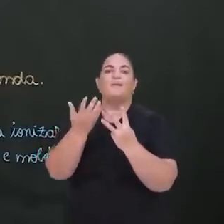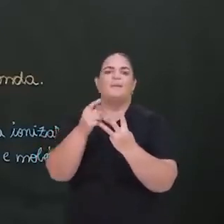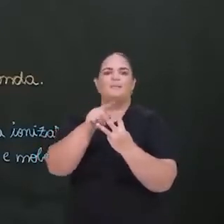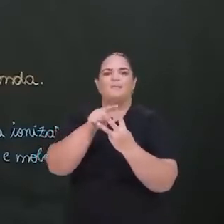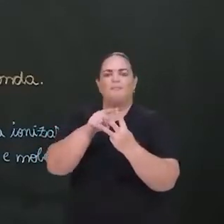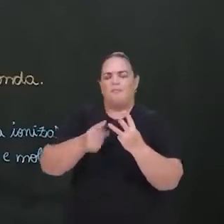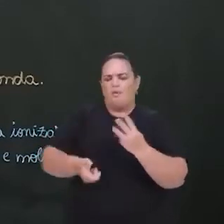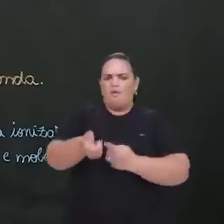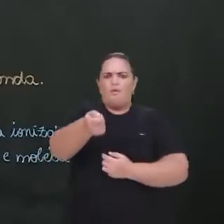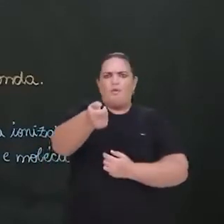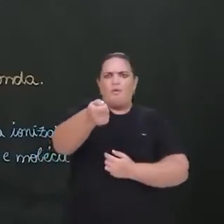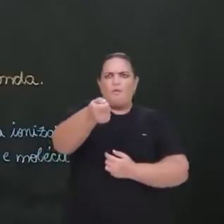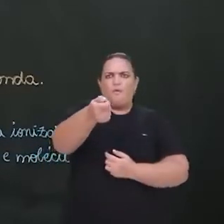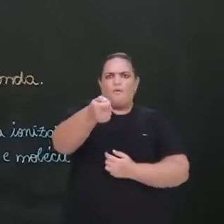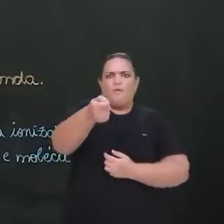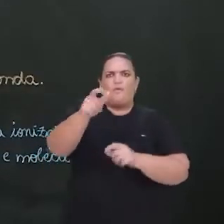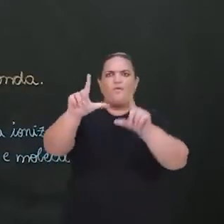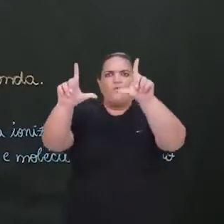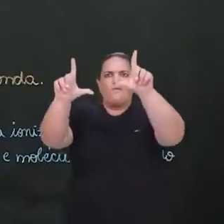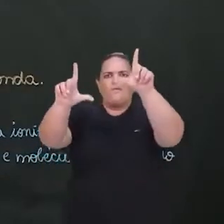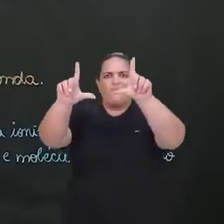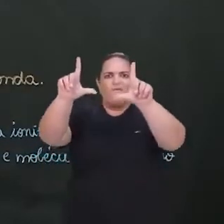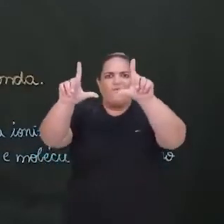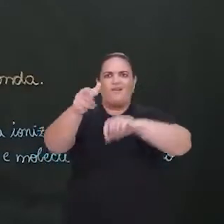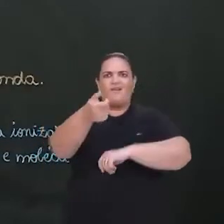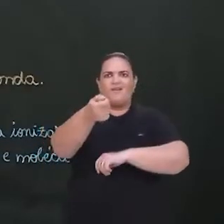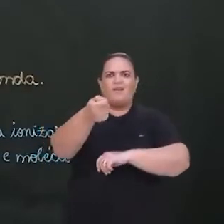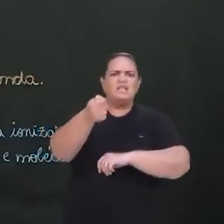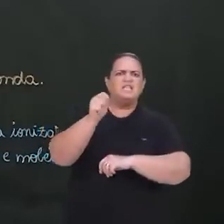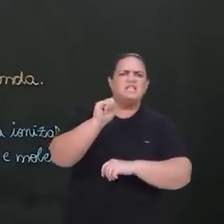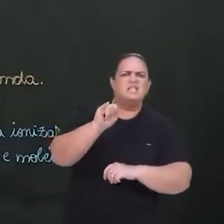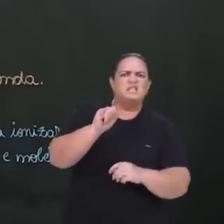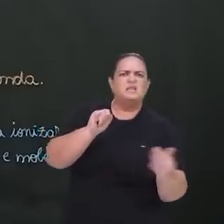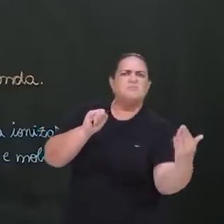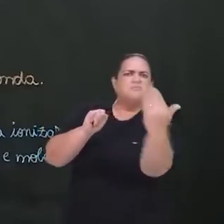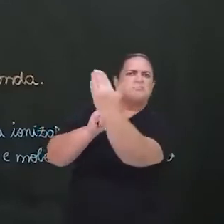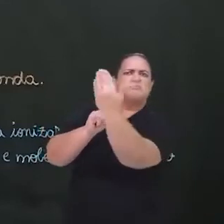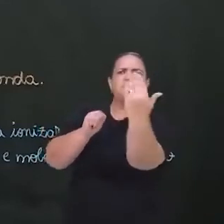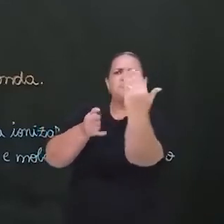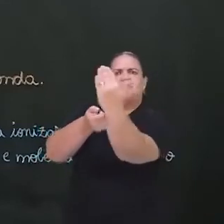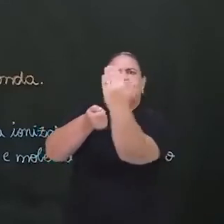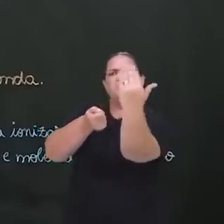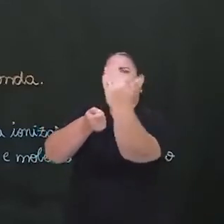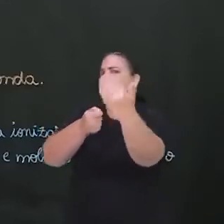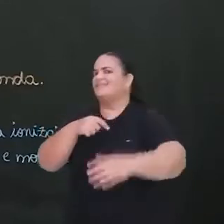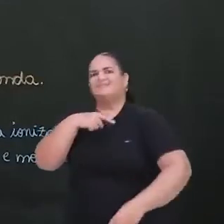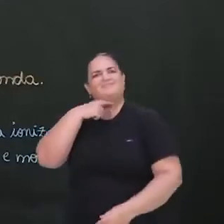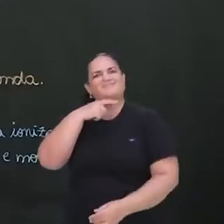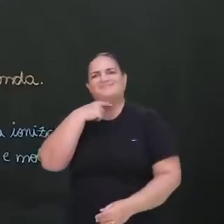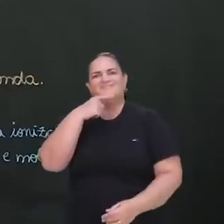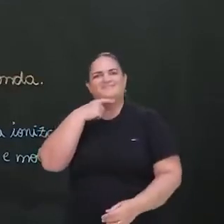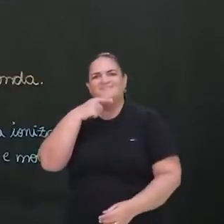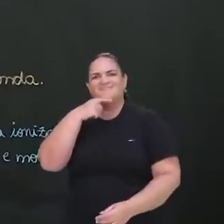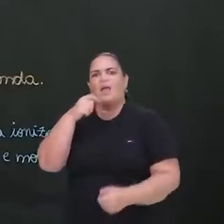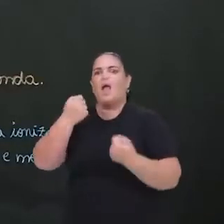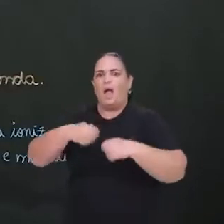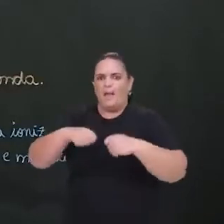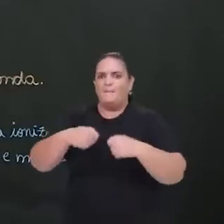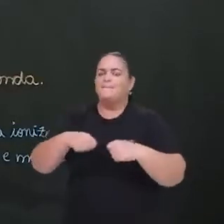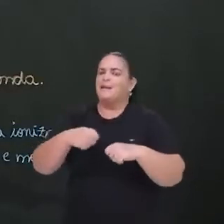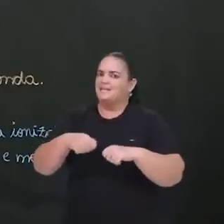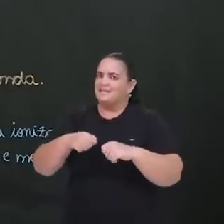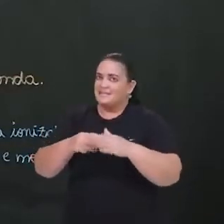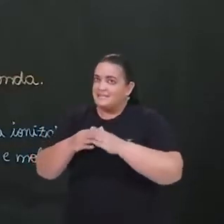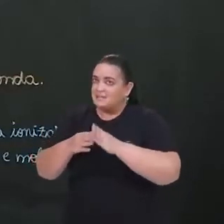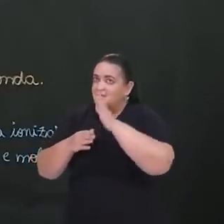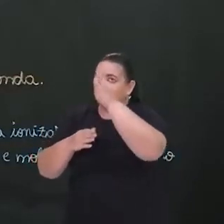TV. Facilmente você vê que se tiver alguma coisa no meio, não rola a conexão. Então você vê que é uma onda que ela tem uma limitação de